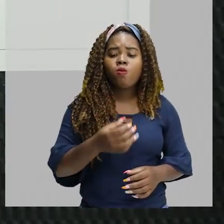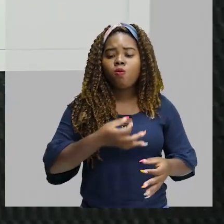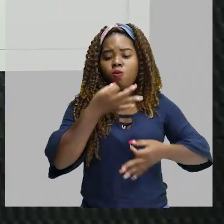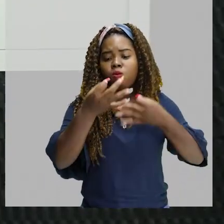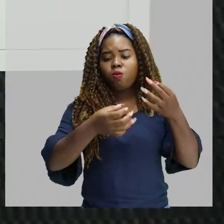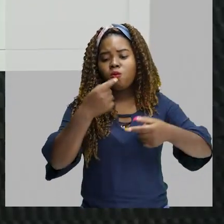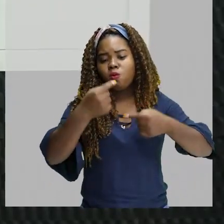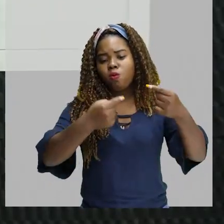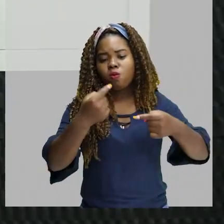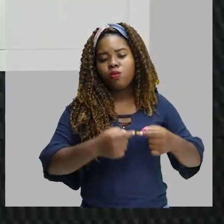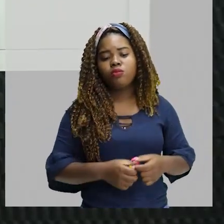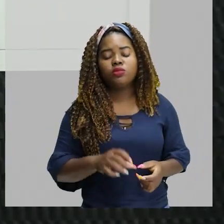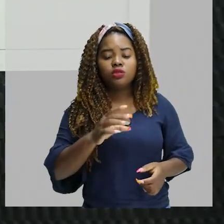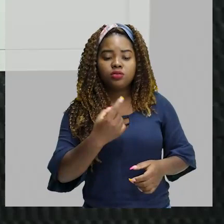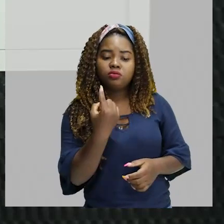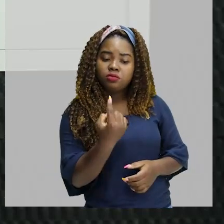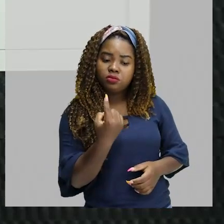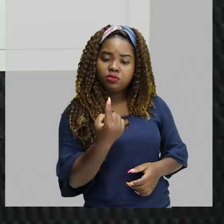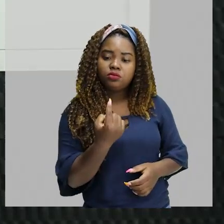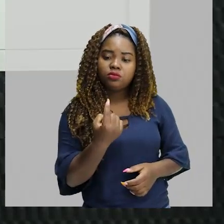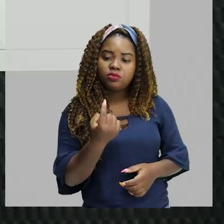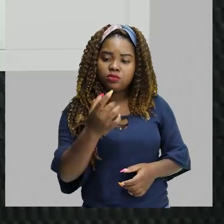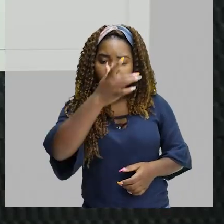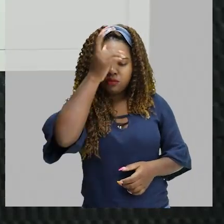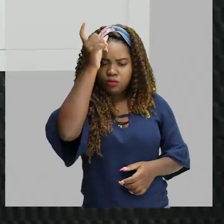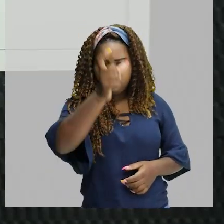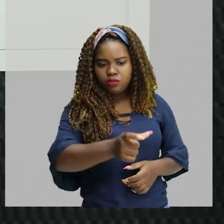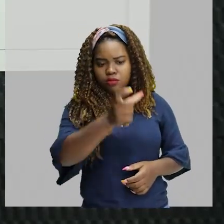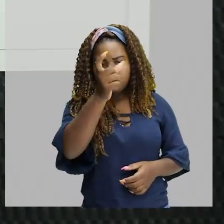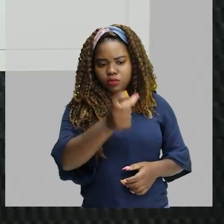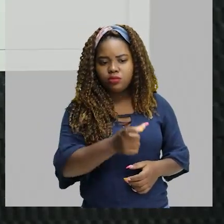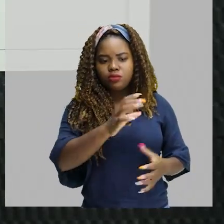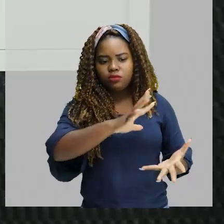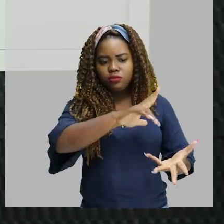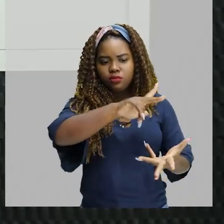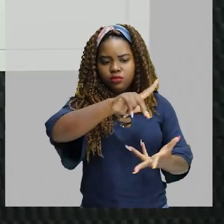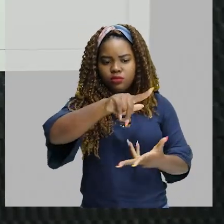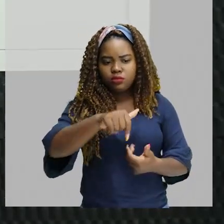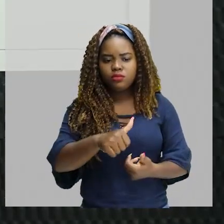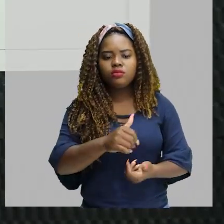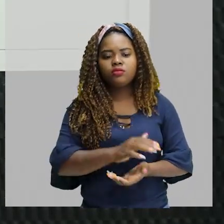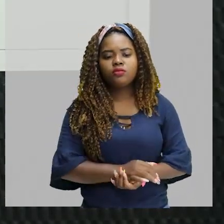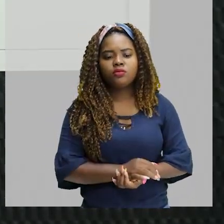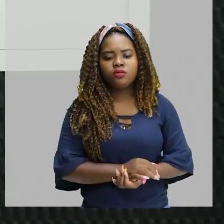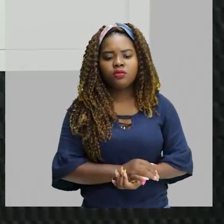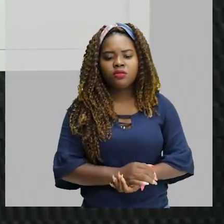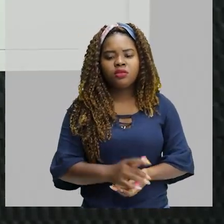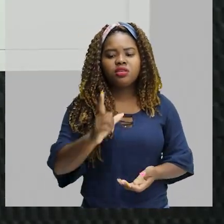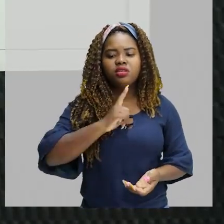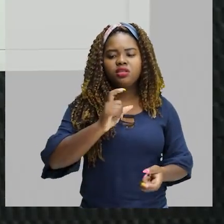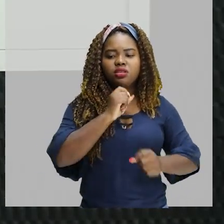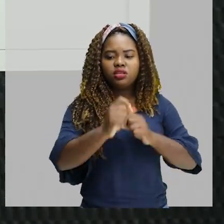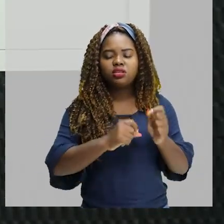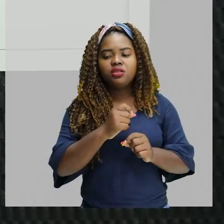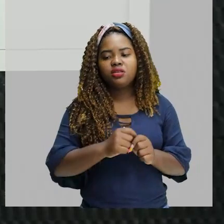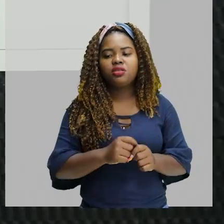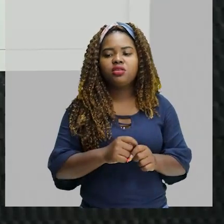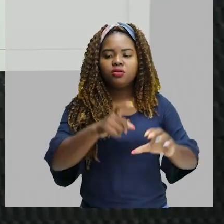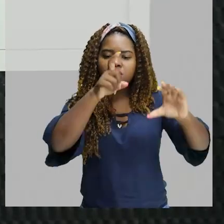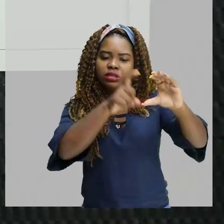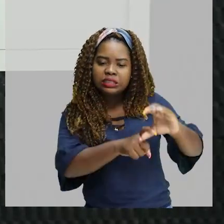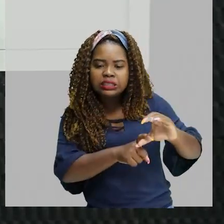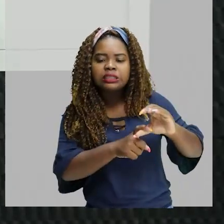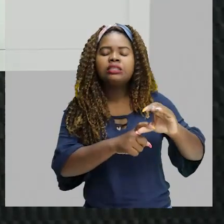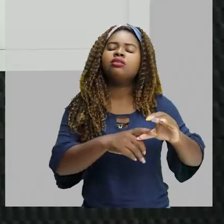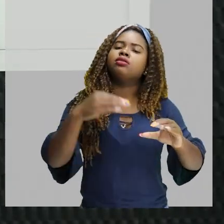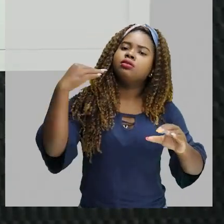ente, ou seja, um ser presente, um ser concreto no mundo. Aquele que paga boleto, sabe? Que vai fazer feira,